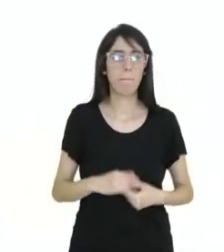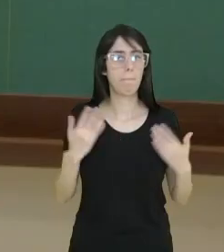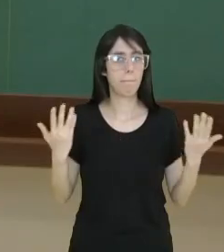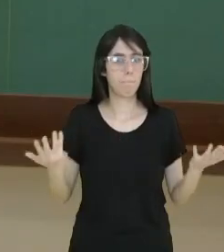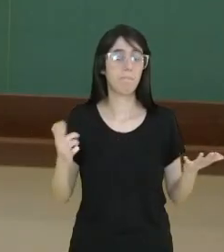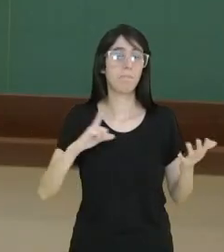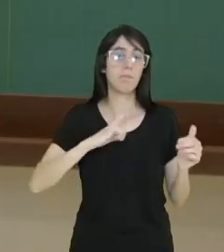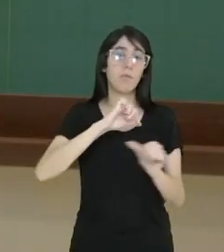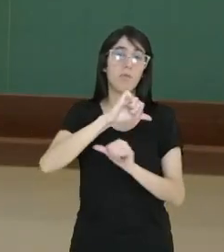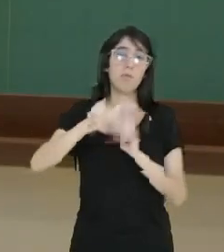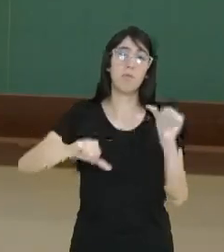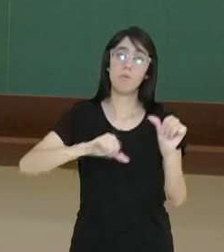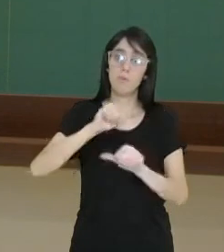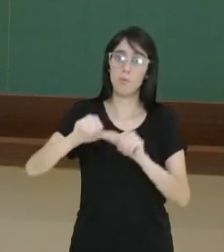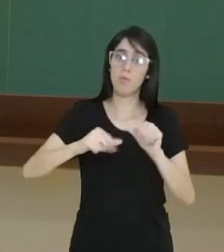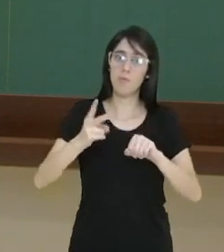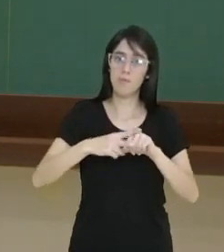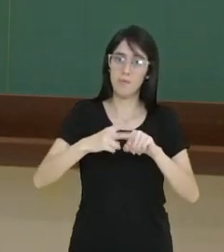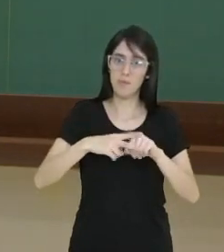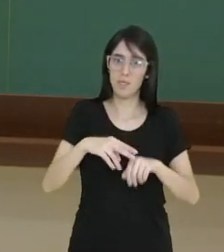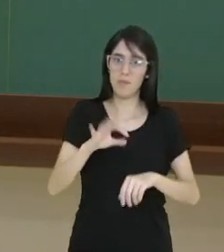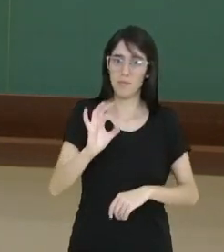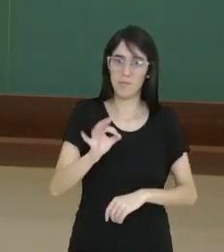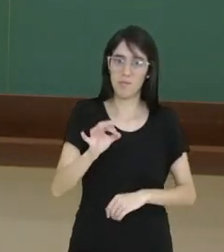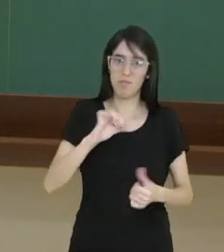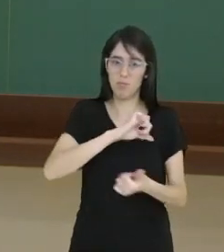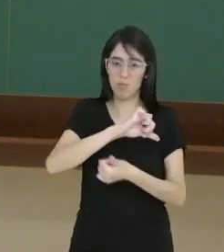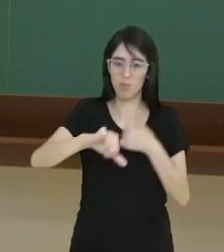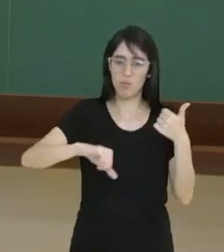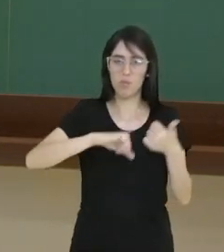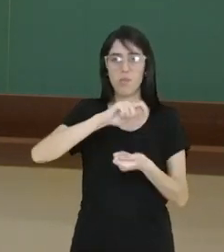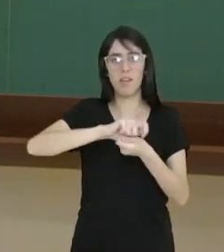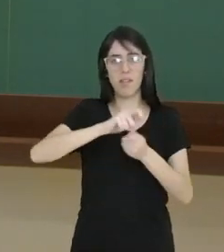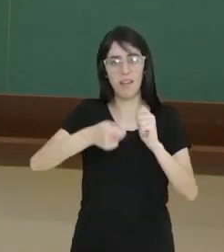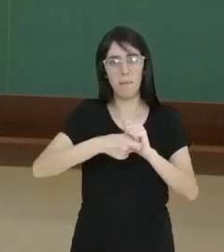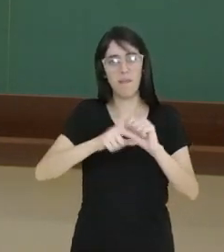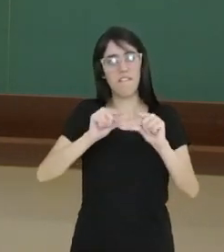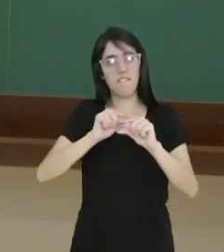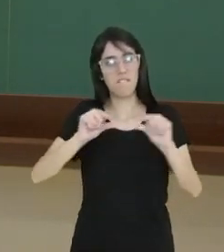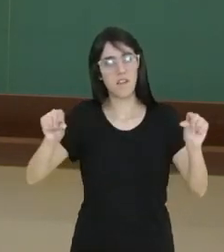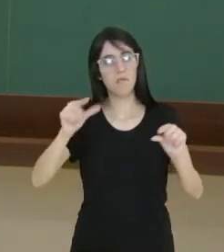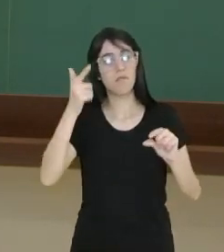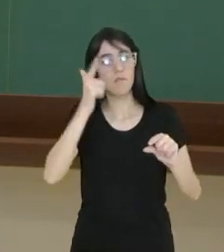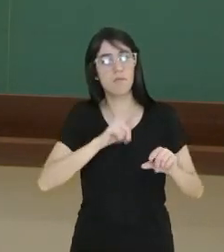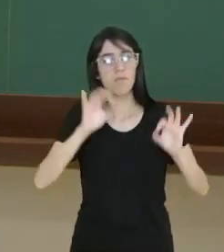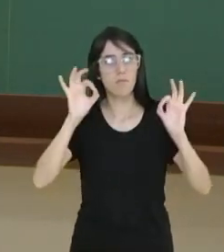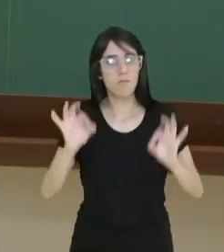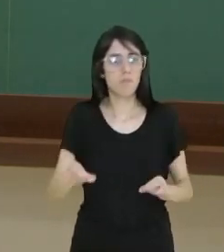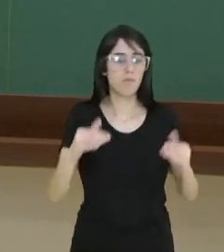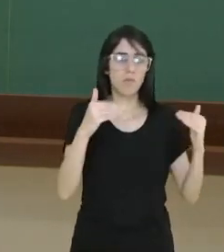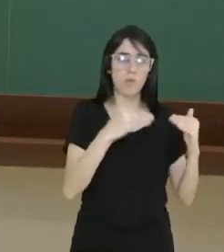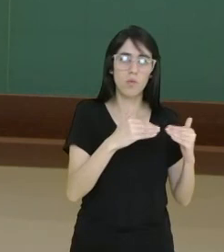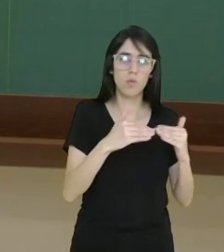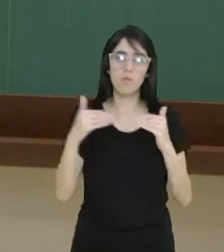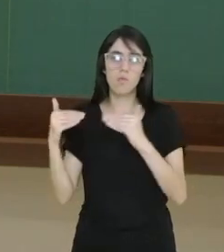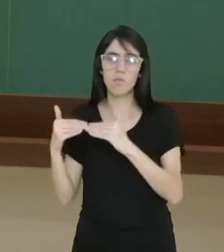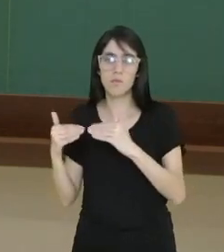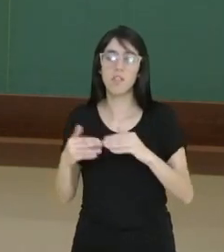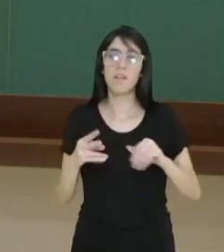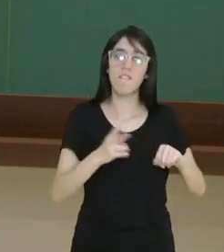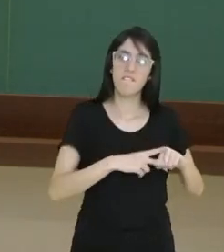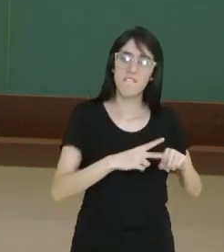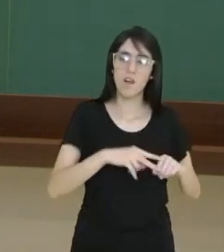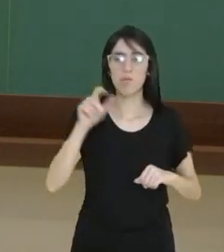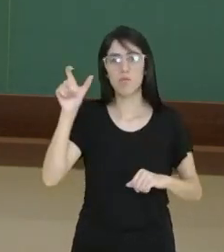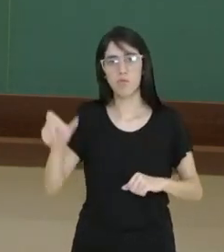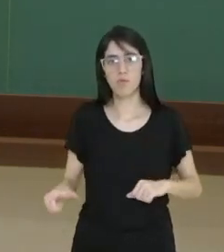houve uma modificação aqui necessária em toda a frase para fazer a concordância entre o verbo e o